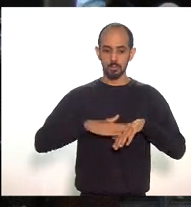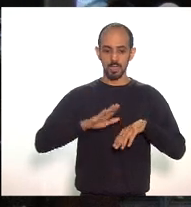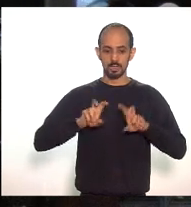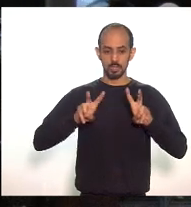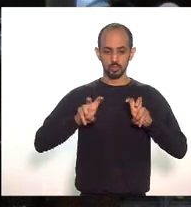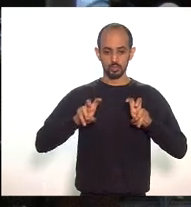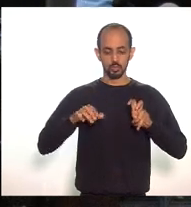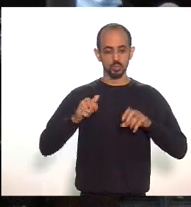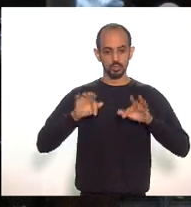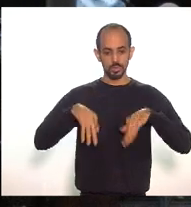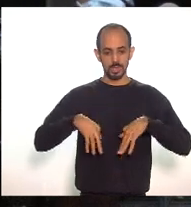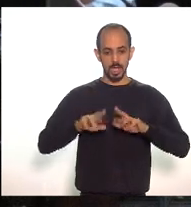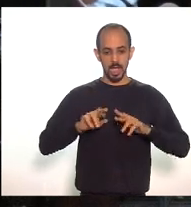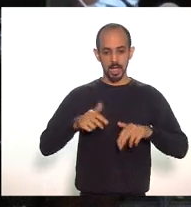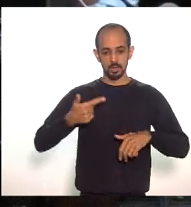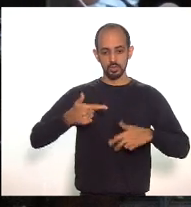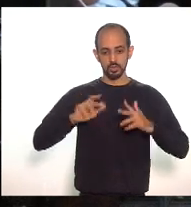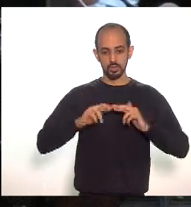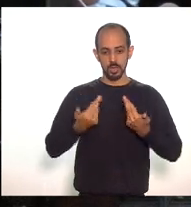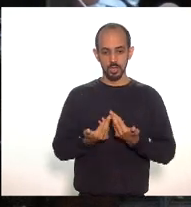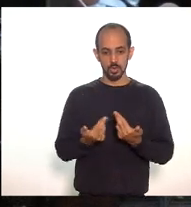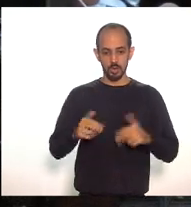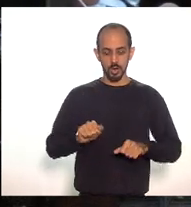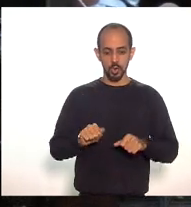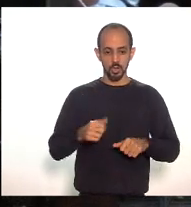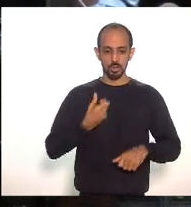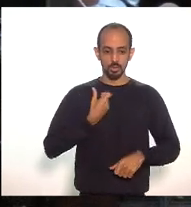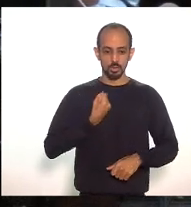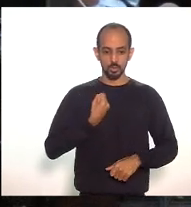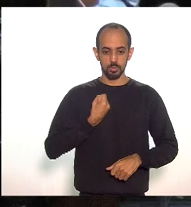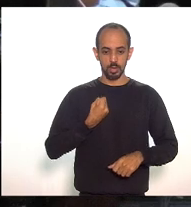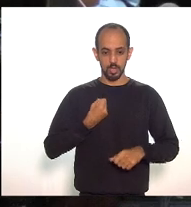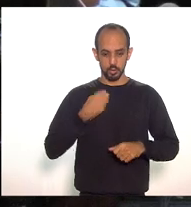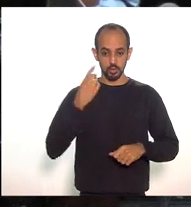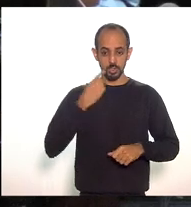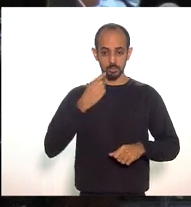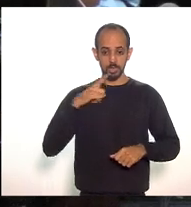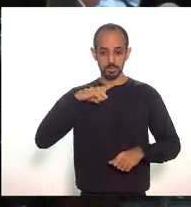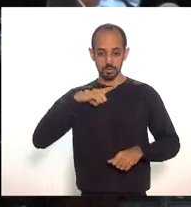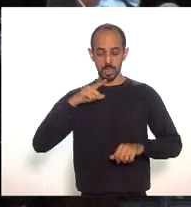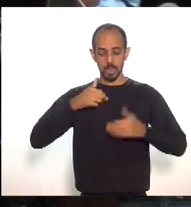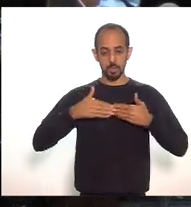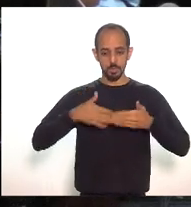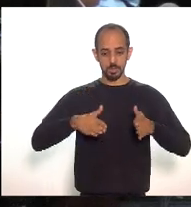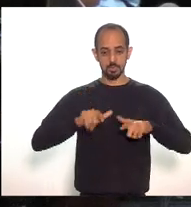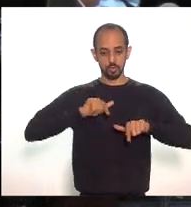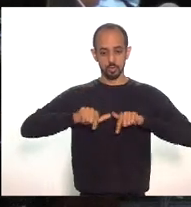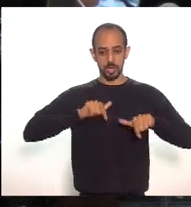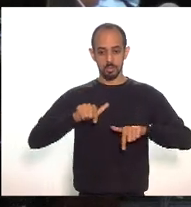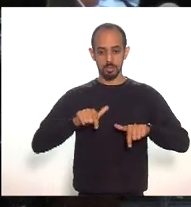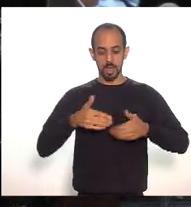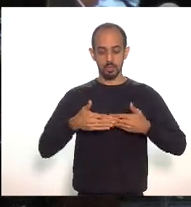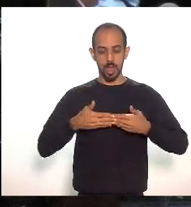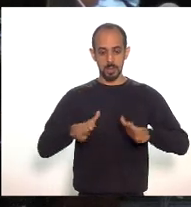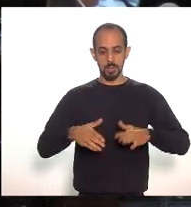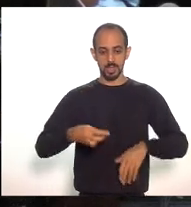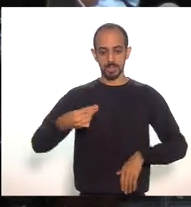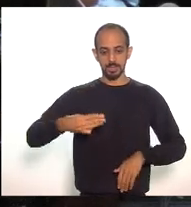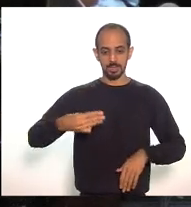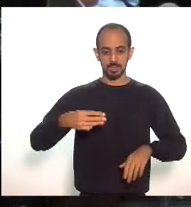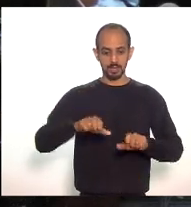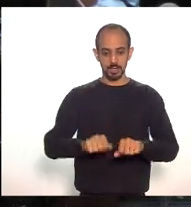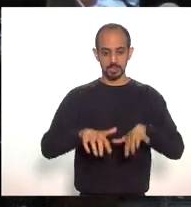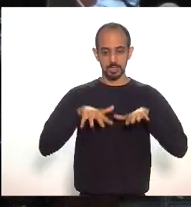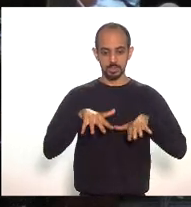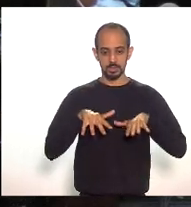amigo está encerrado havendo número legal e sob a proteção de Deus iniciamos os nossos trabalhos está aberto a terceira